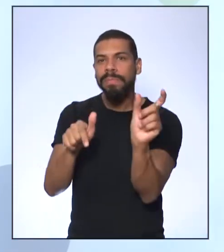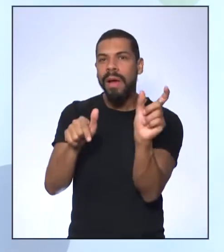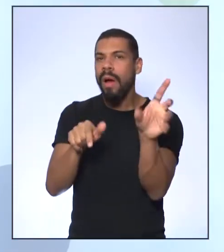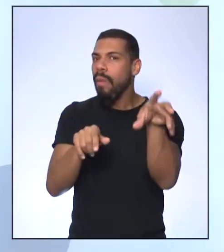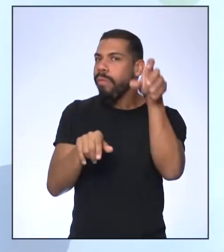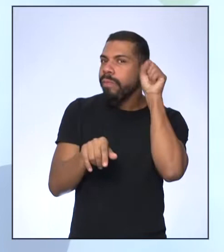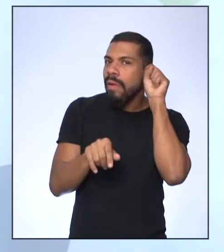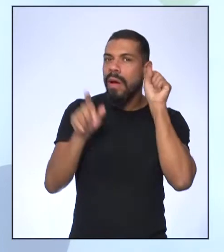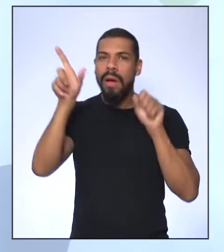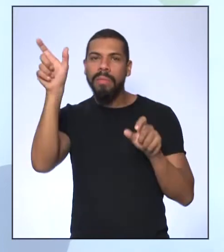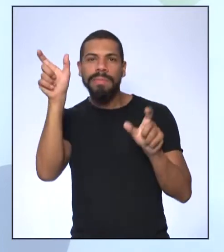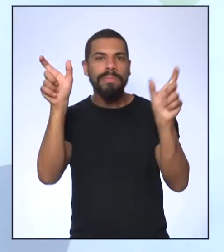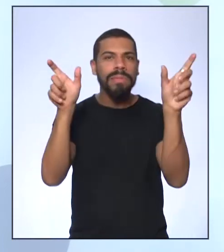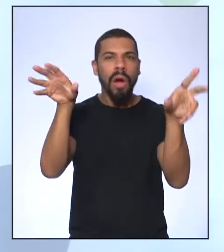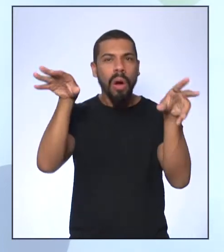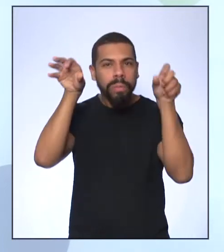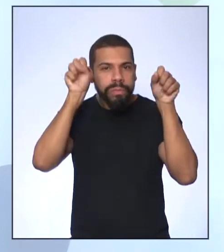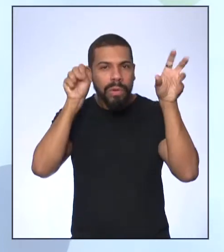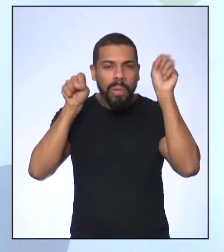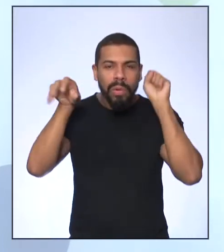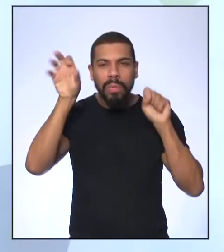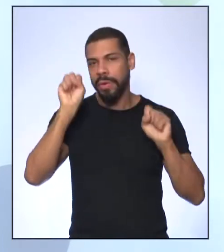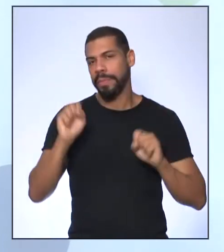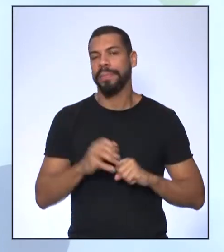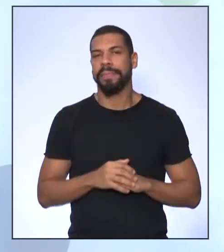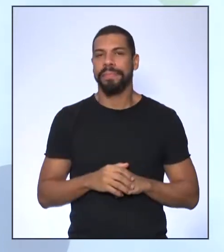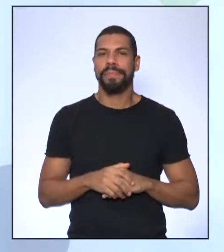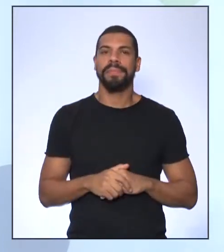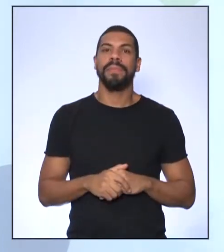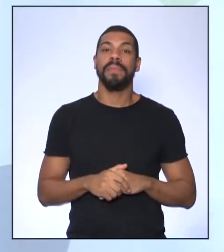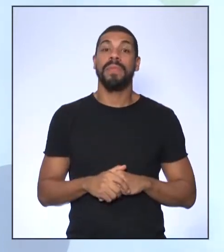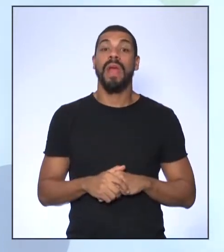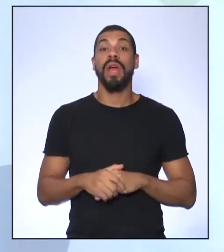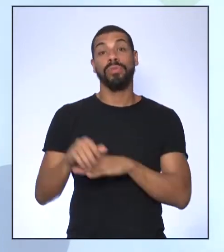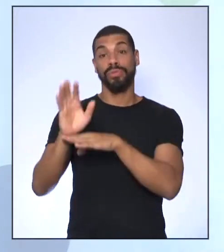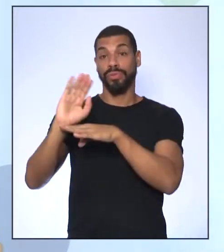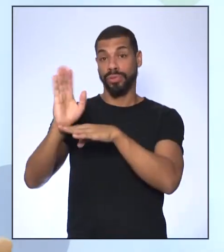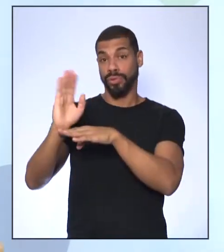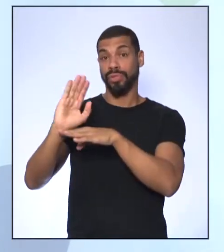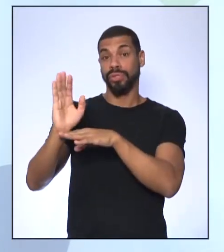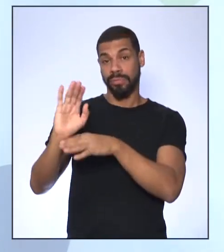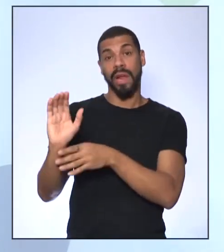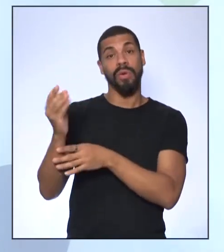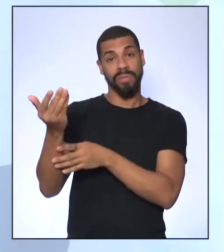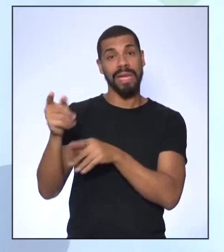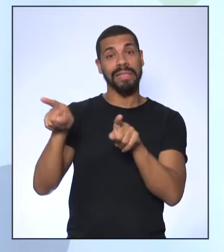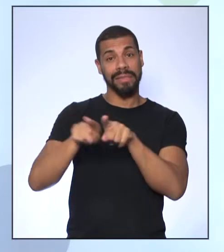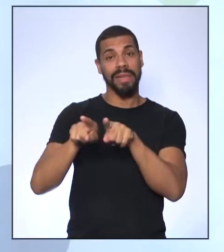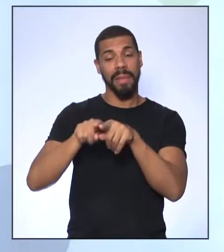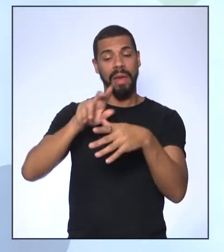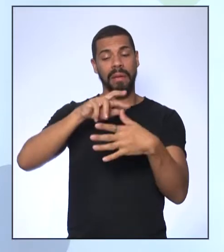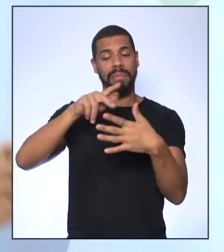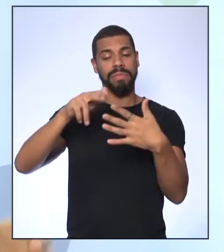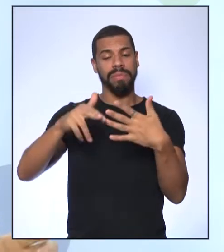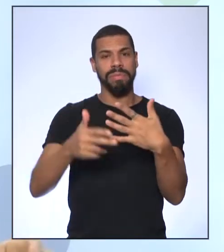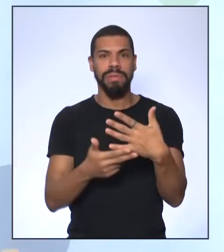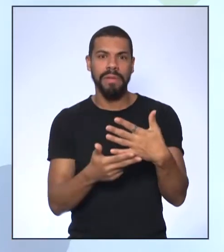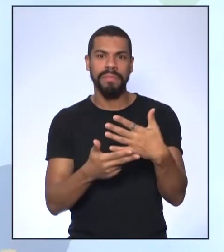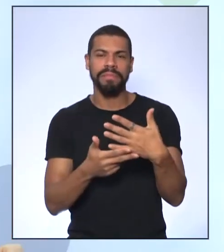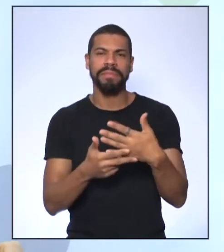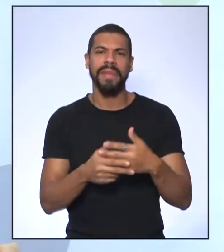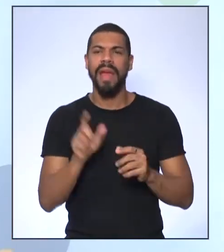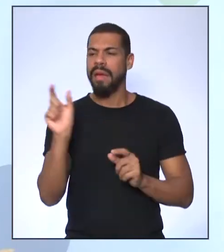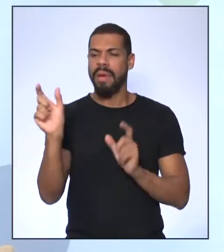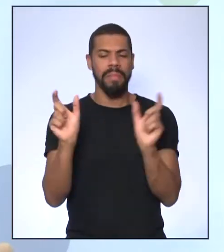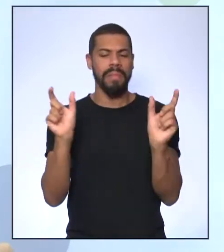você tem reprodução sonora, você simula um diálogo ali. No cinema, de forma geral, são gravados mais canais. Então você tem lá vários canais